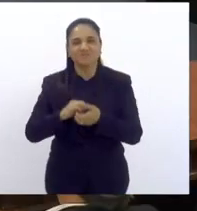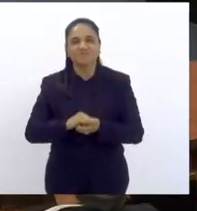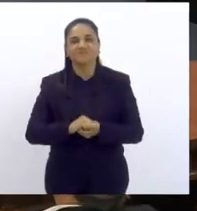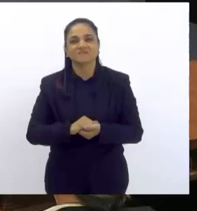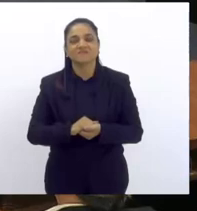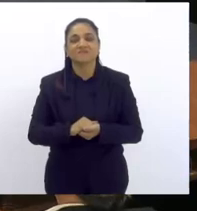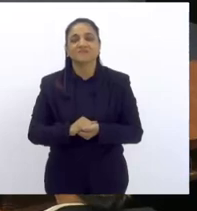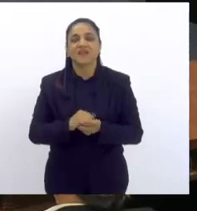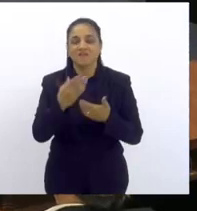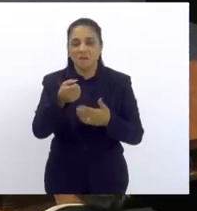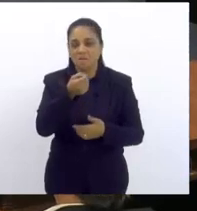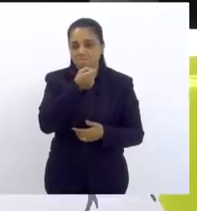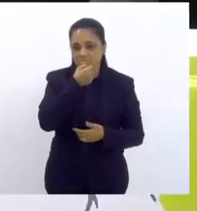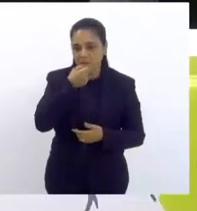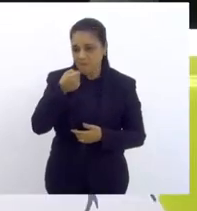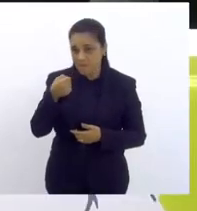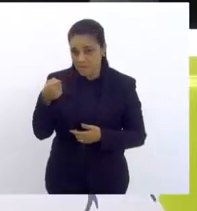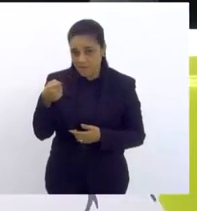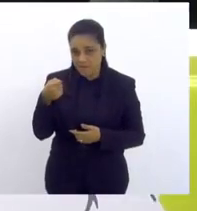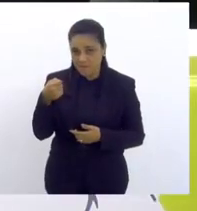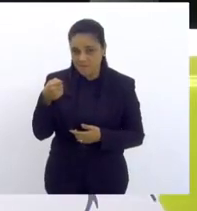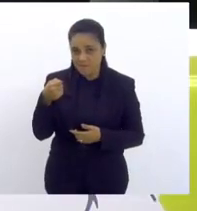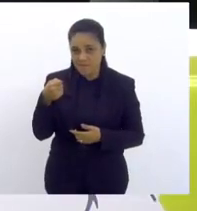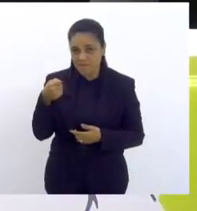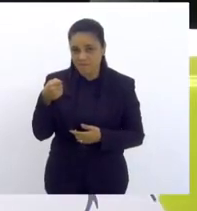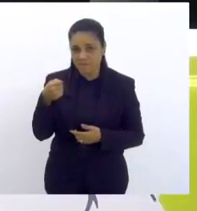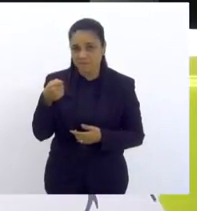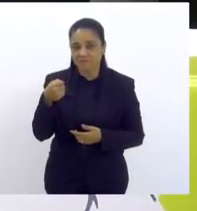agora vou passar a concessão de fala